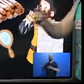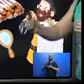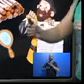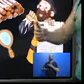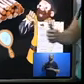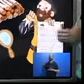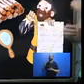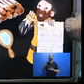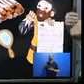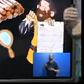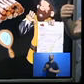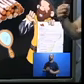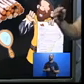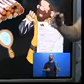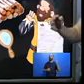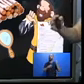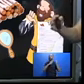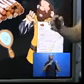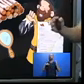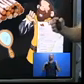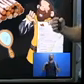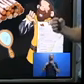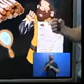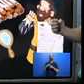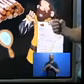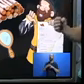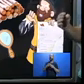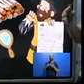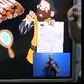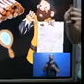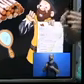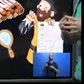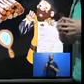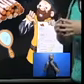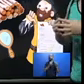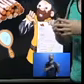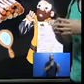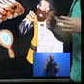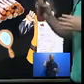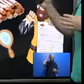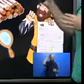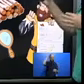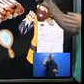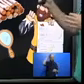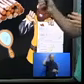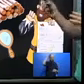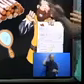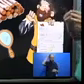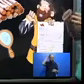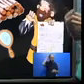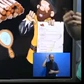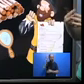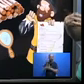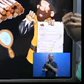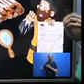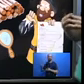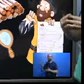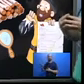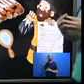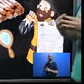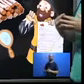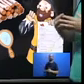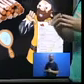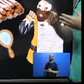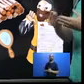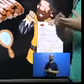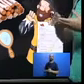davam espelhinhos, miçangas, facas de metal, viu, pessoal? Porque os índios, eles tinham os